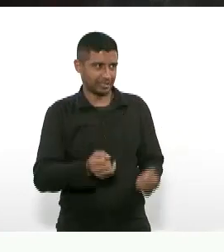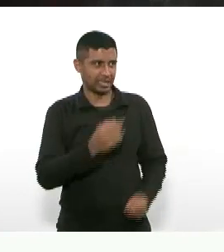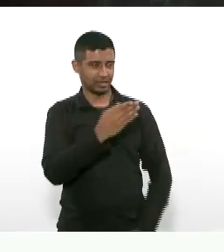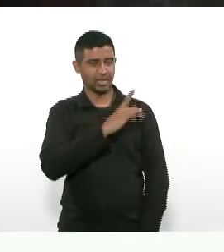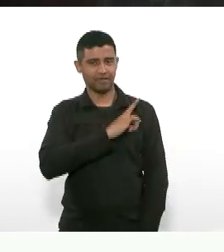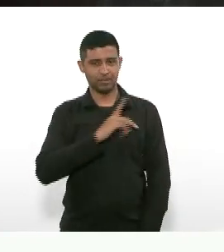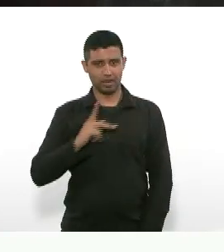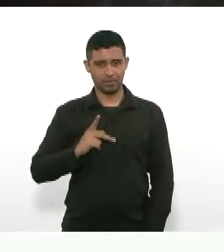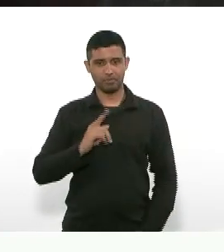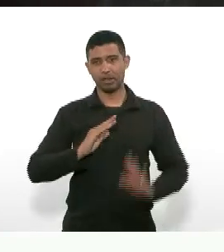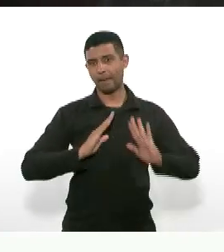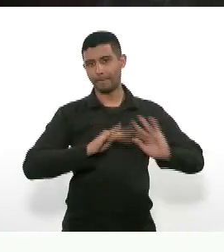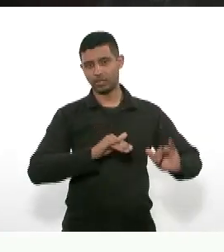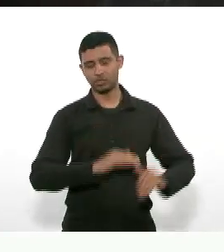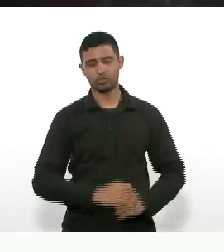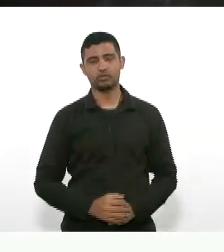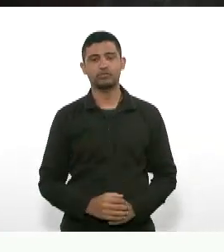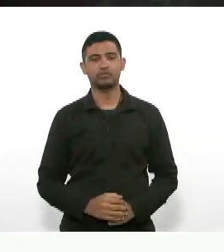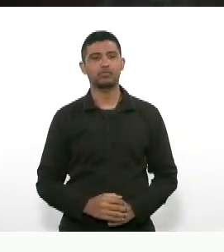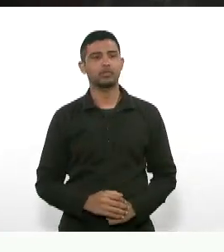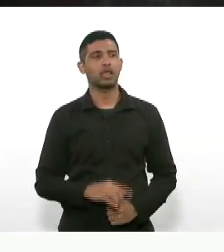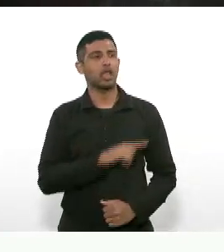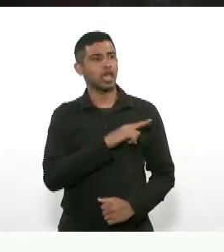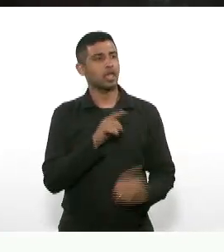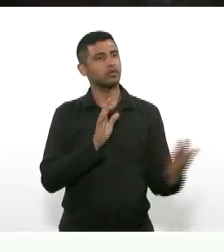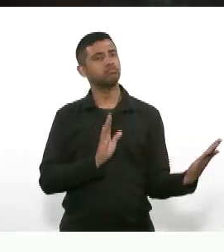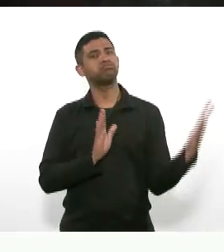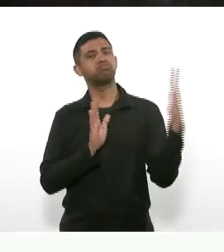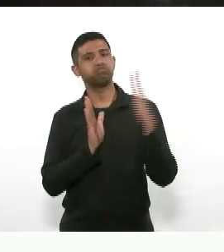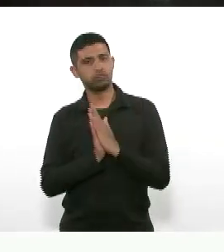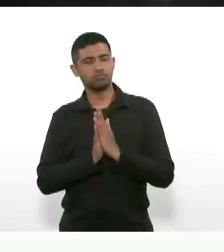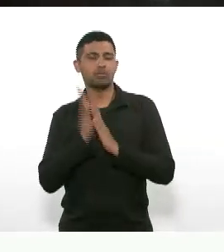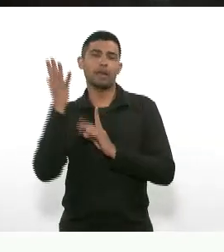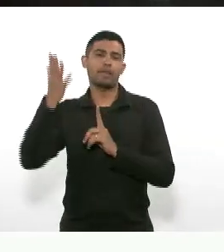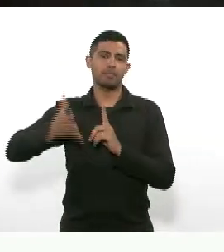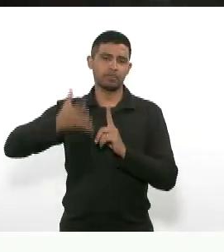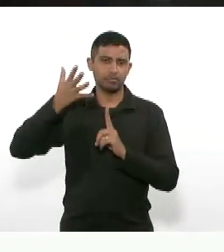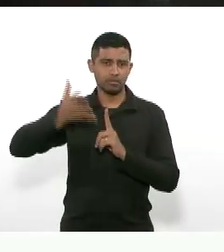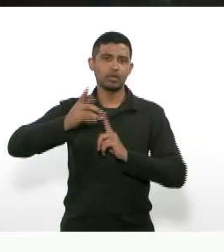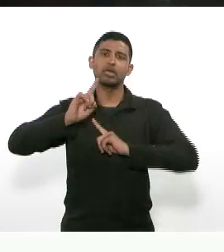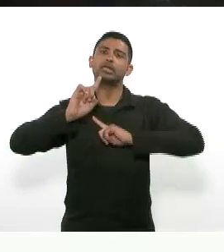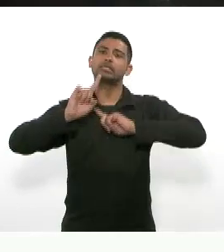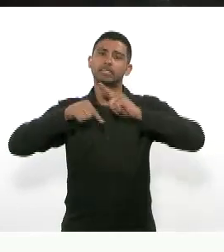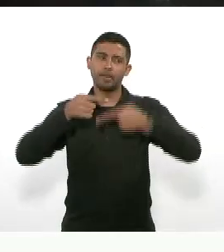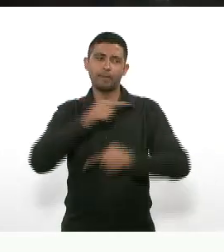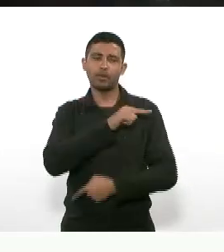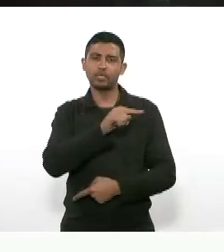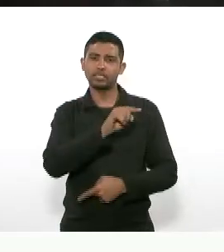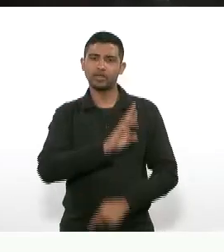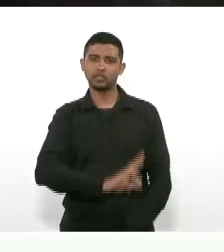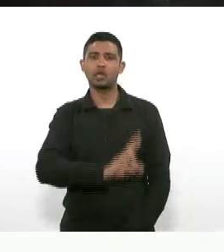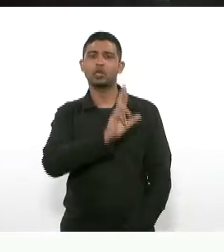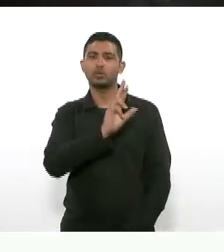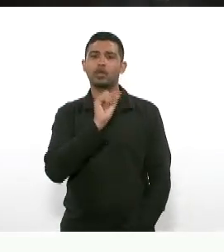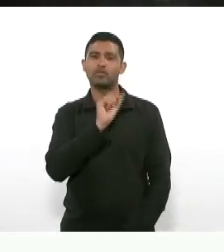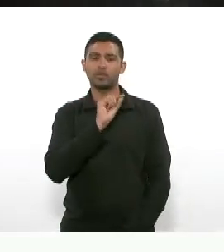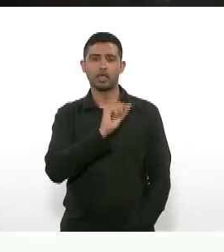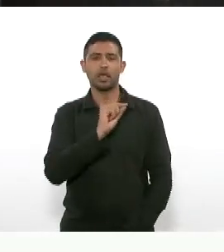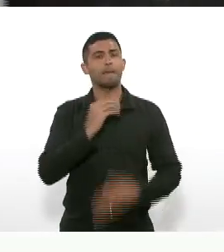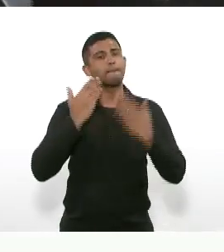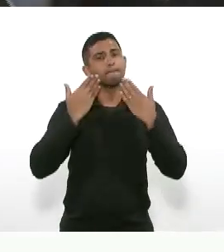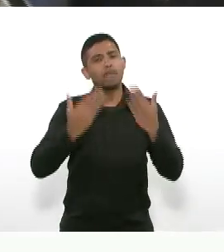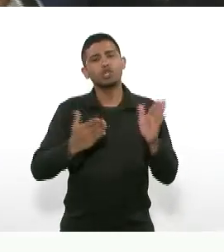Pública, que a Defensoria Pública veio trazer a sua contribuição e, em seguida, será responsável por apresentar